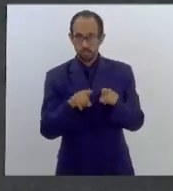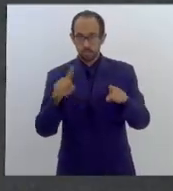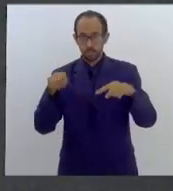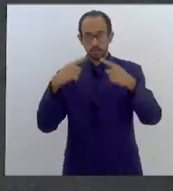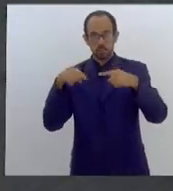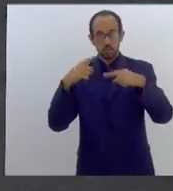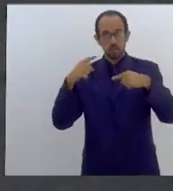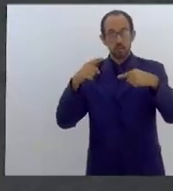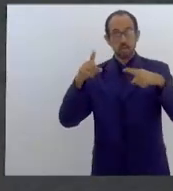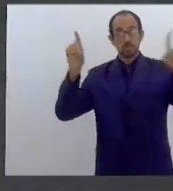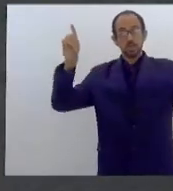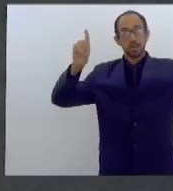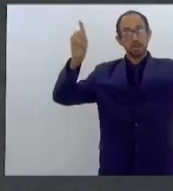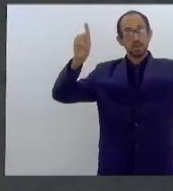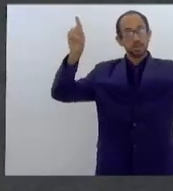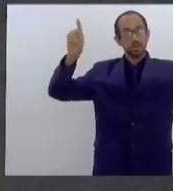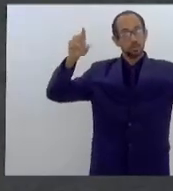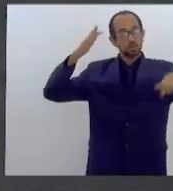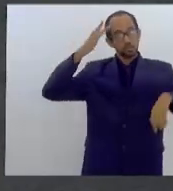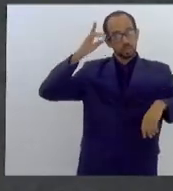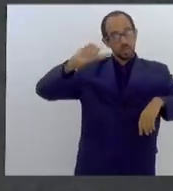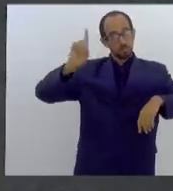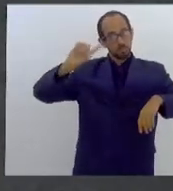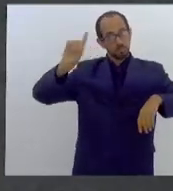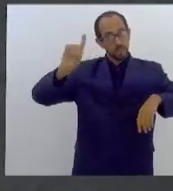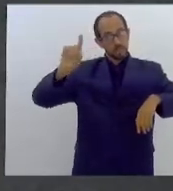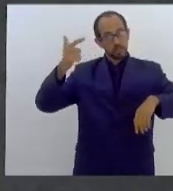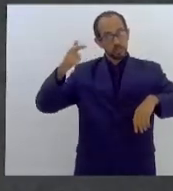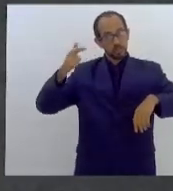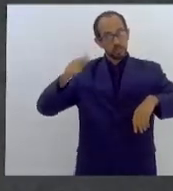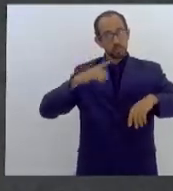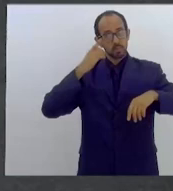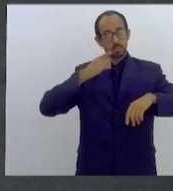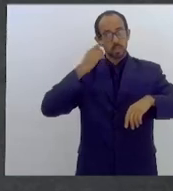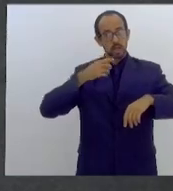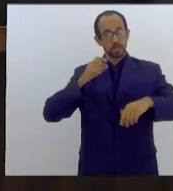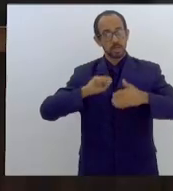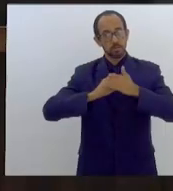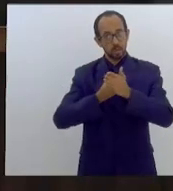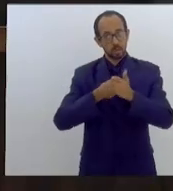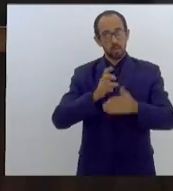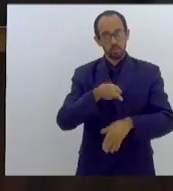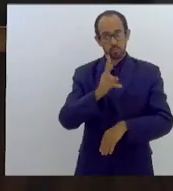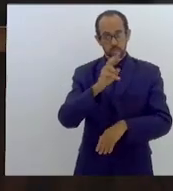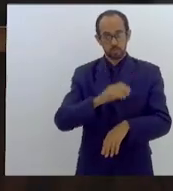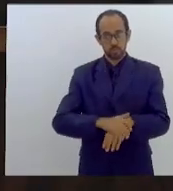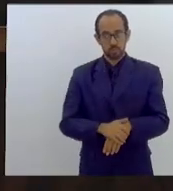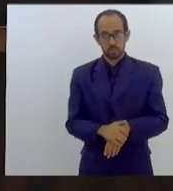não tomarem conhecimento que não teve quórum para votar e aí o veto foi mantido. Nós vamos até,